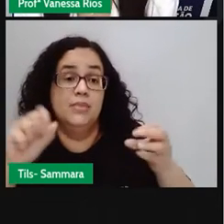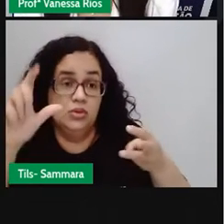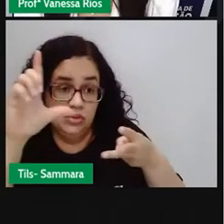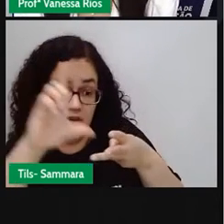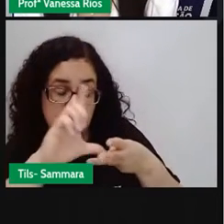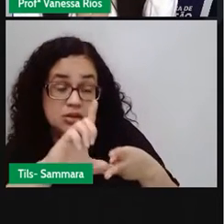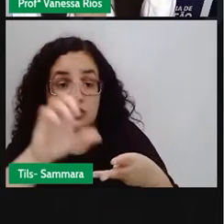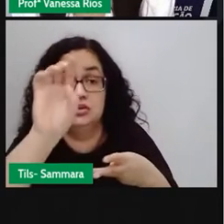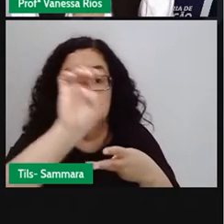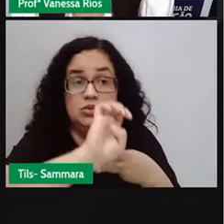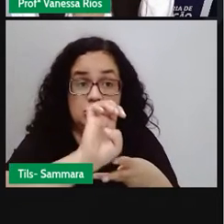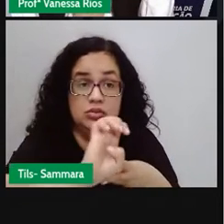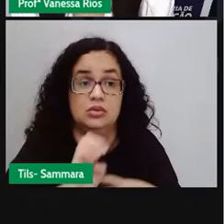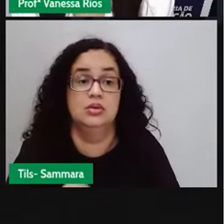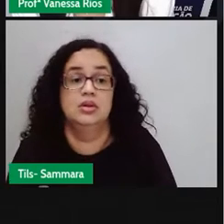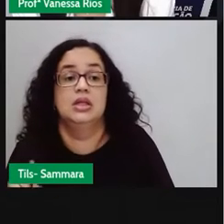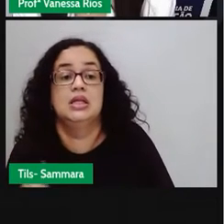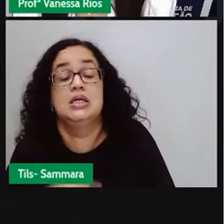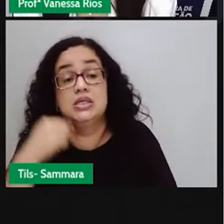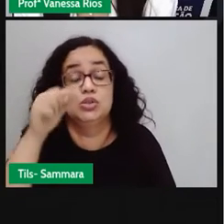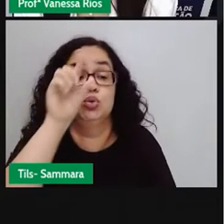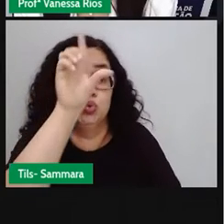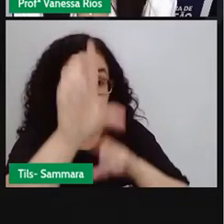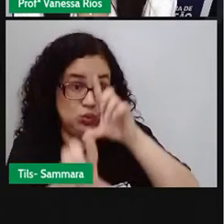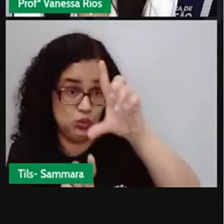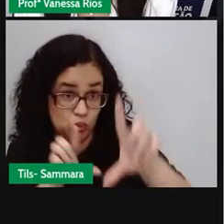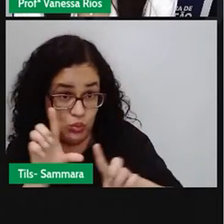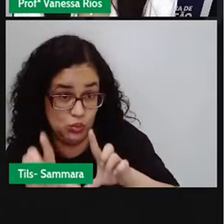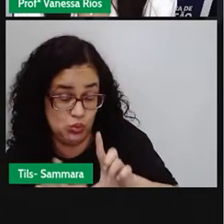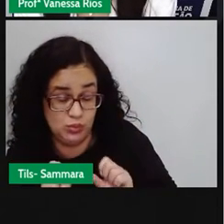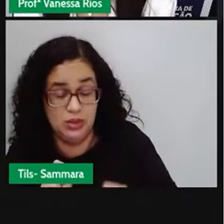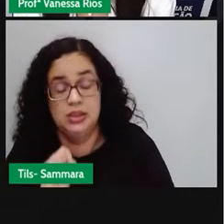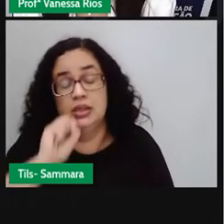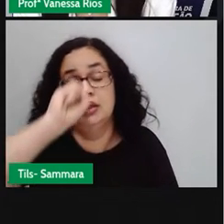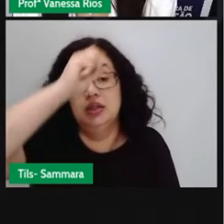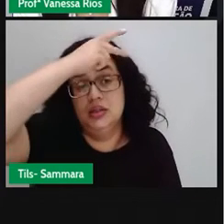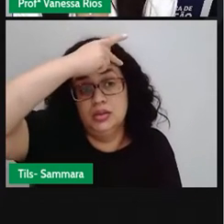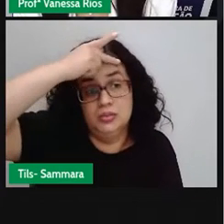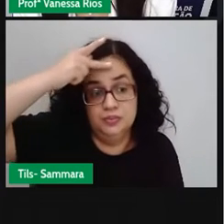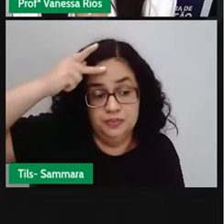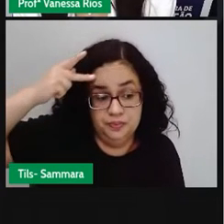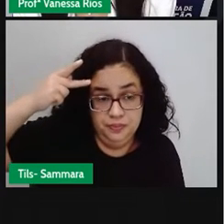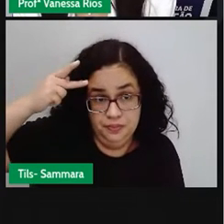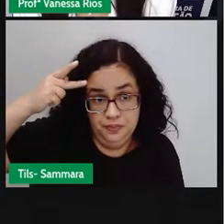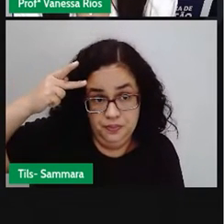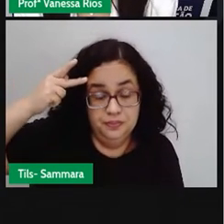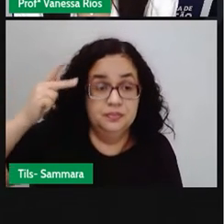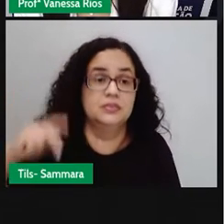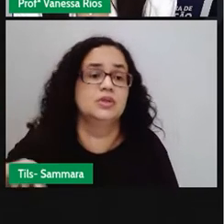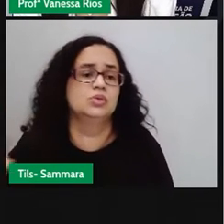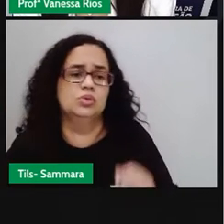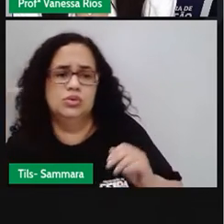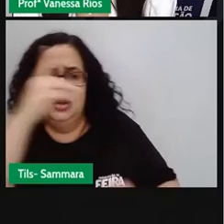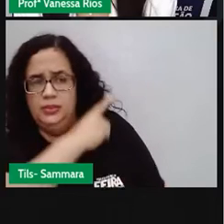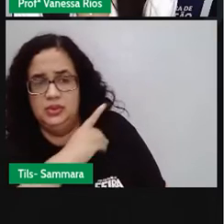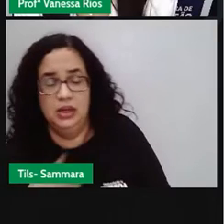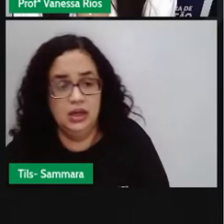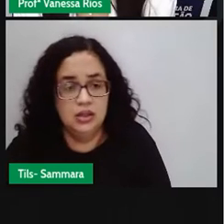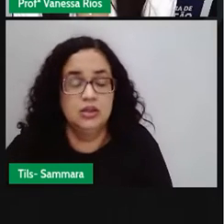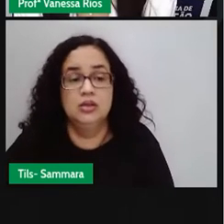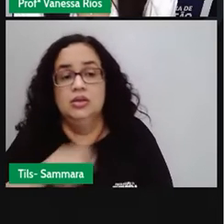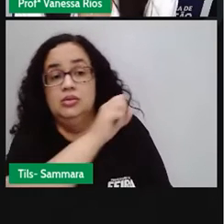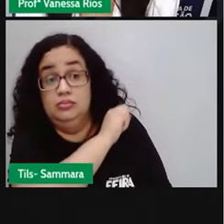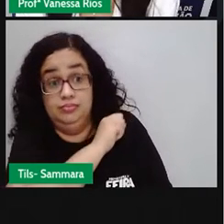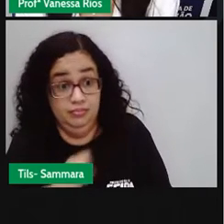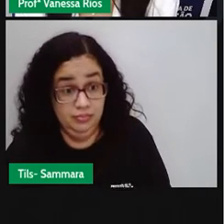e executivo, além de serem aí escolhidos, né, pelas pessoas, através aí dos deputados, dos